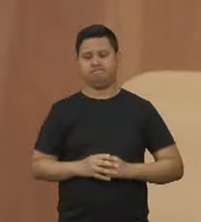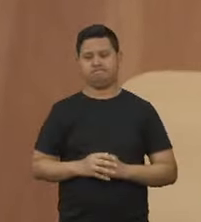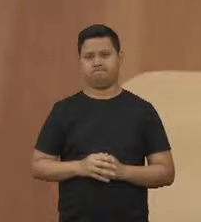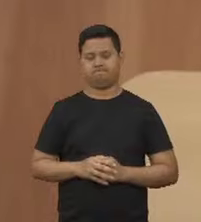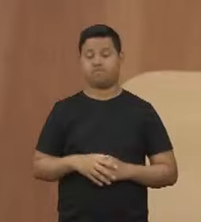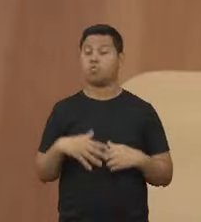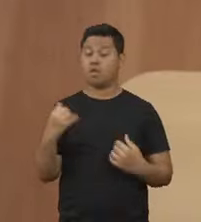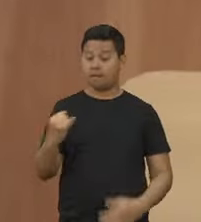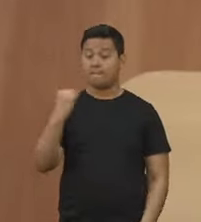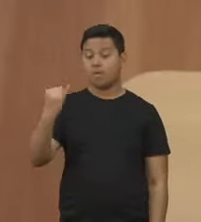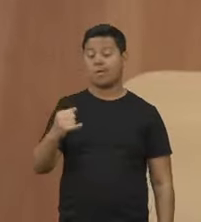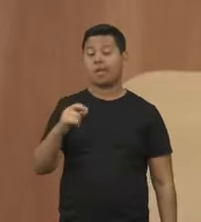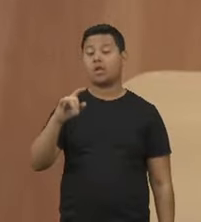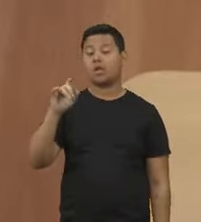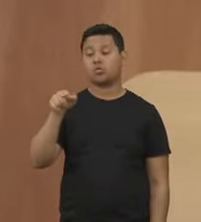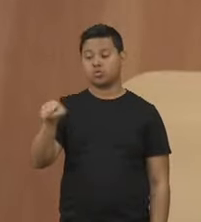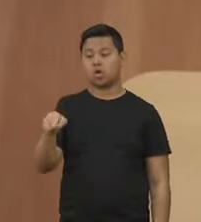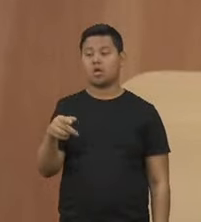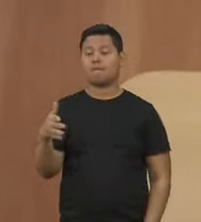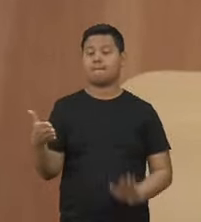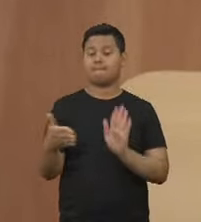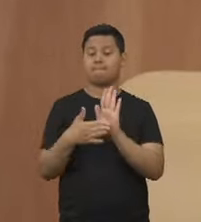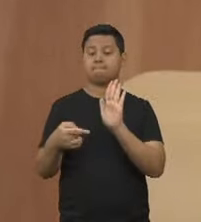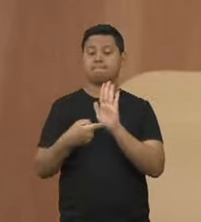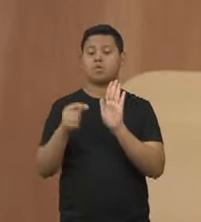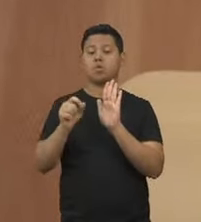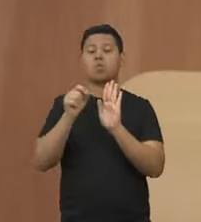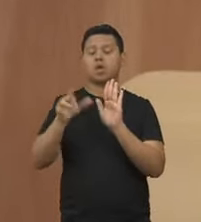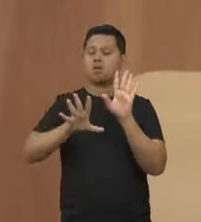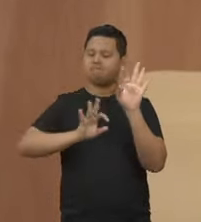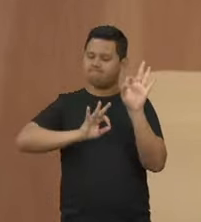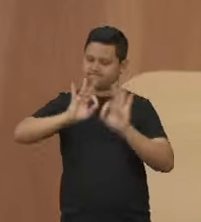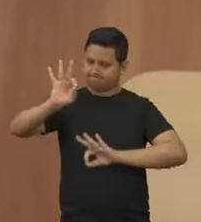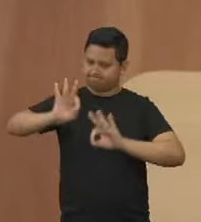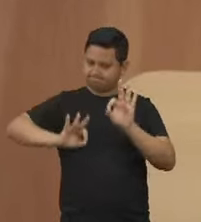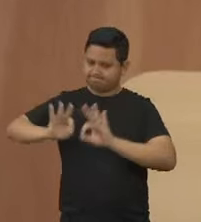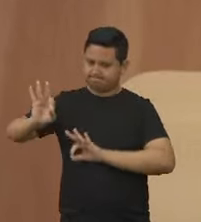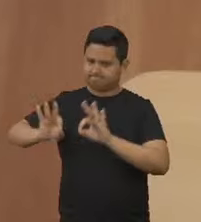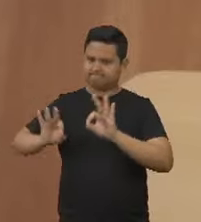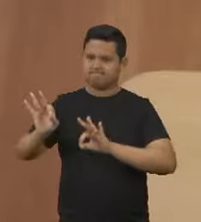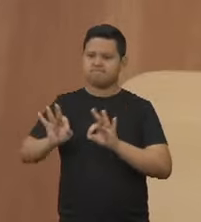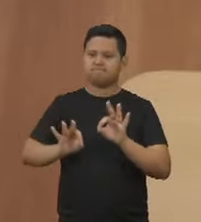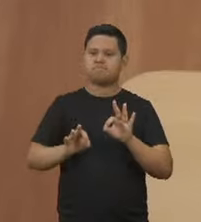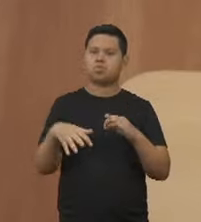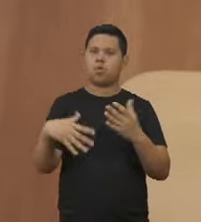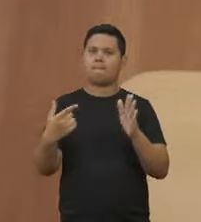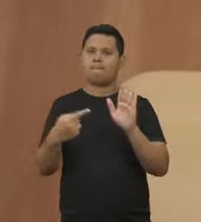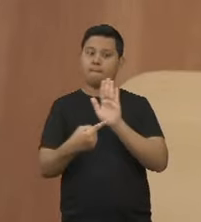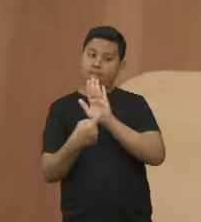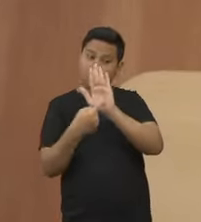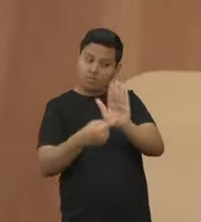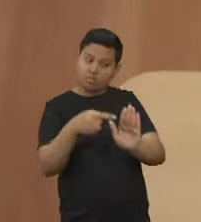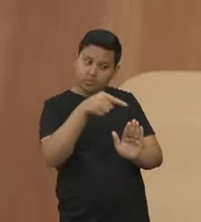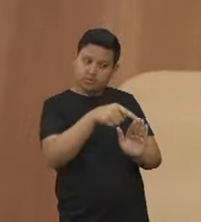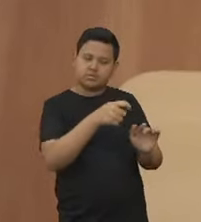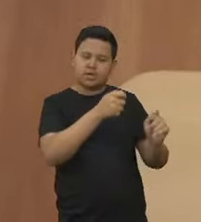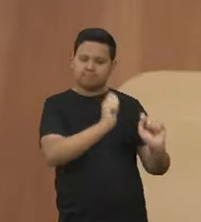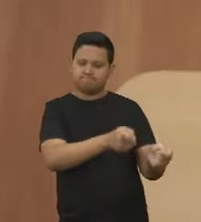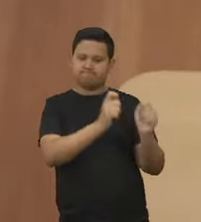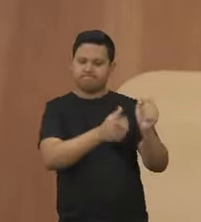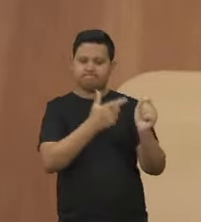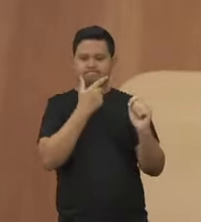Muito importante ela ter colocado um preparo de mostrar a esses carroceiros a